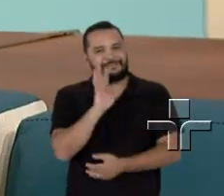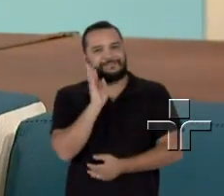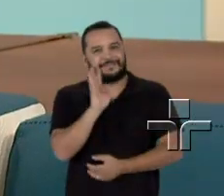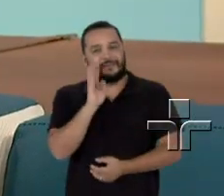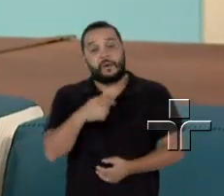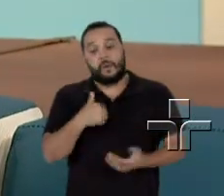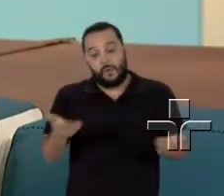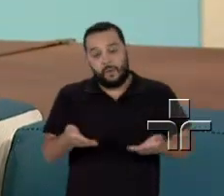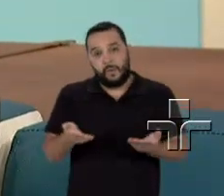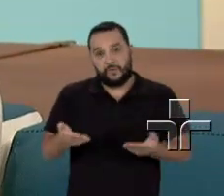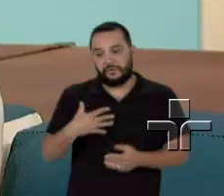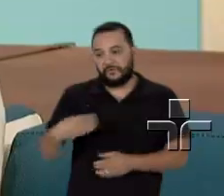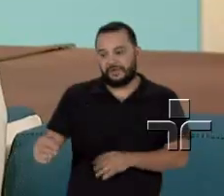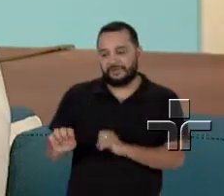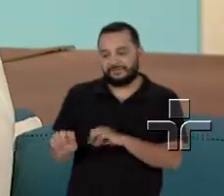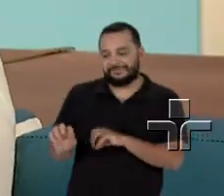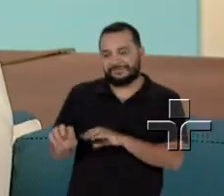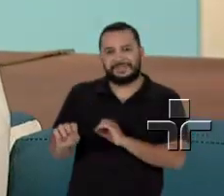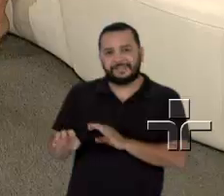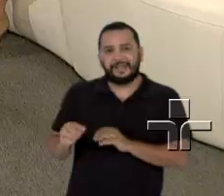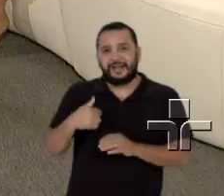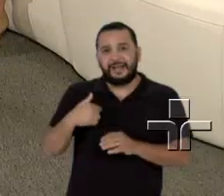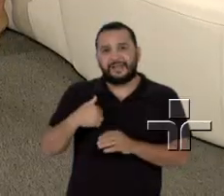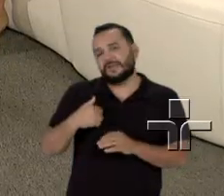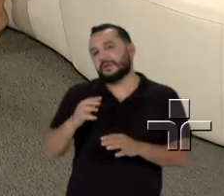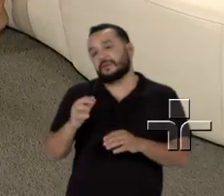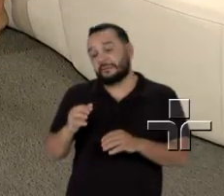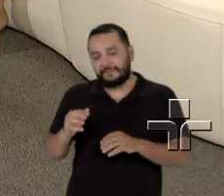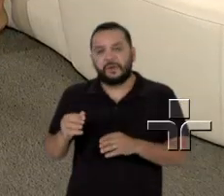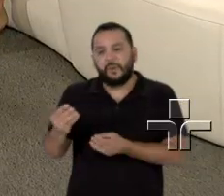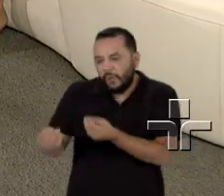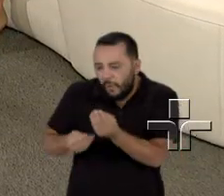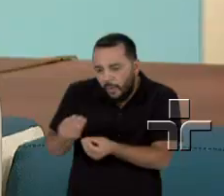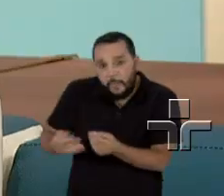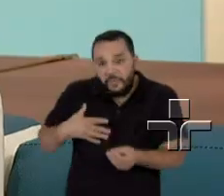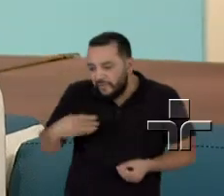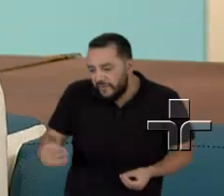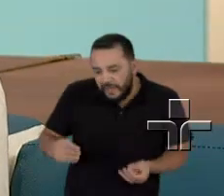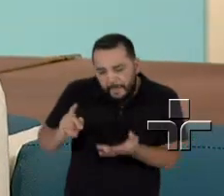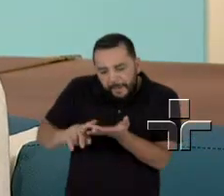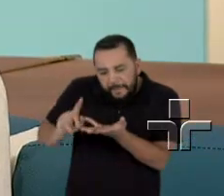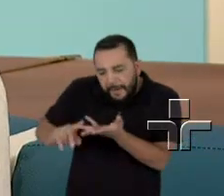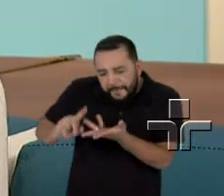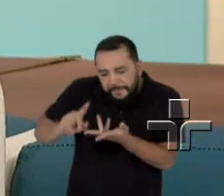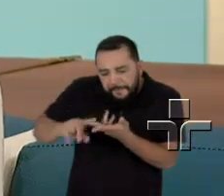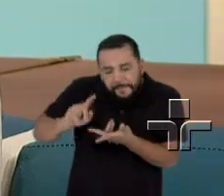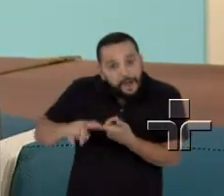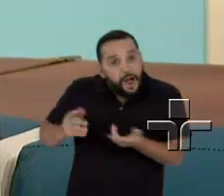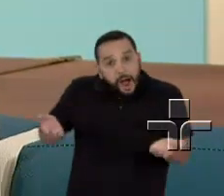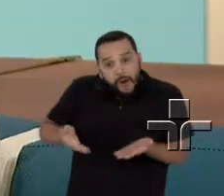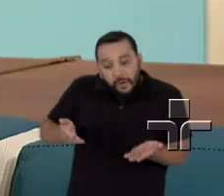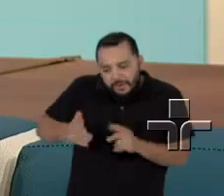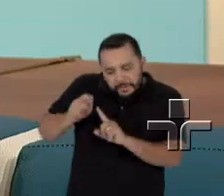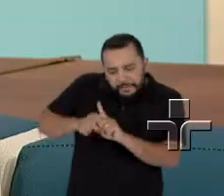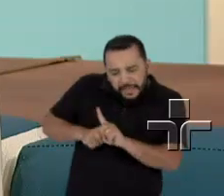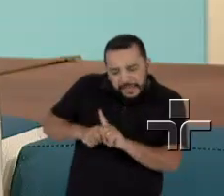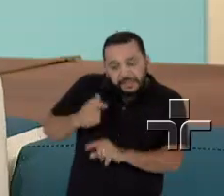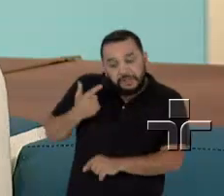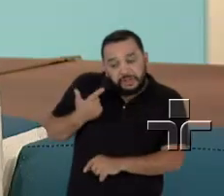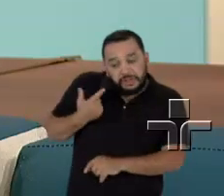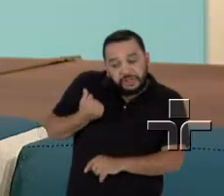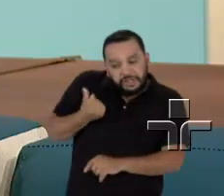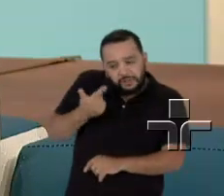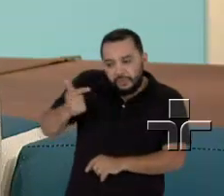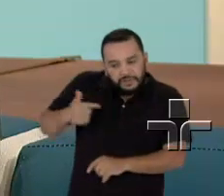eu procuro falar sem precisar falar tanto de valores mas assim engajar minha filha nesse sentido é assim agora esse mesmo a gente não tem mais dinheiro